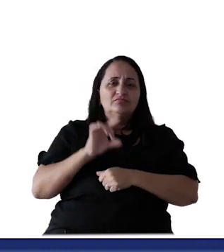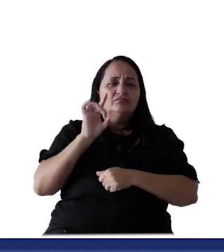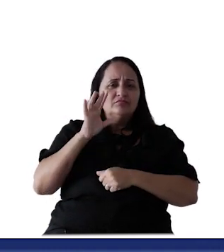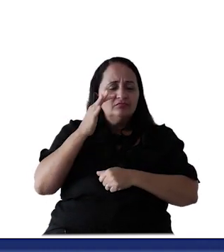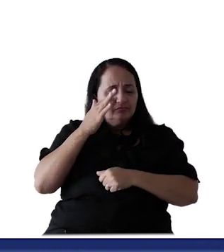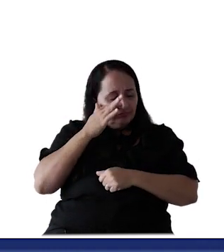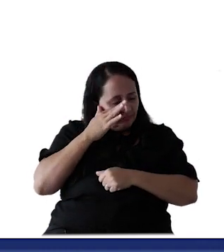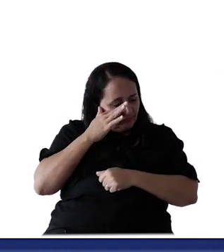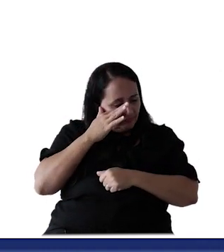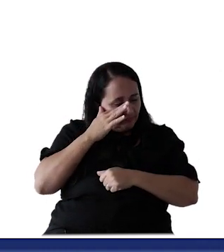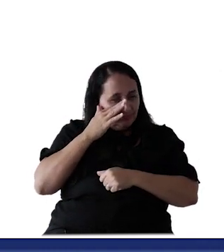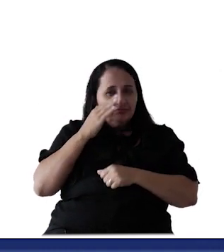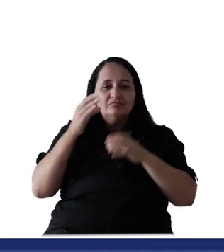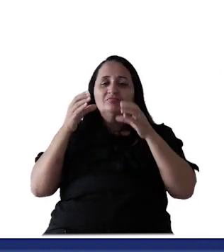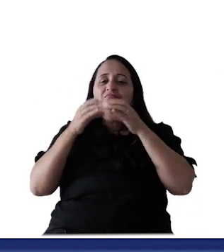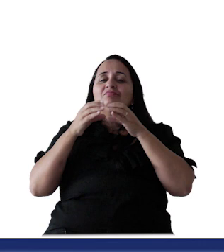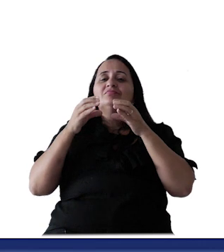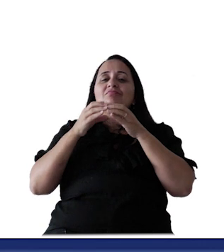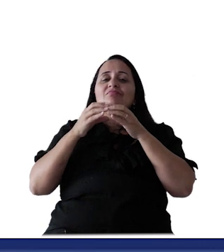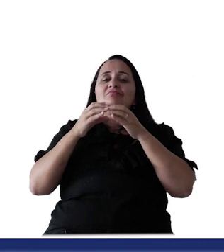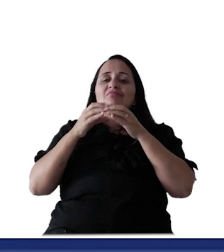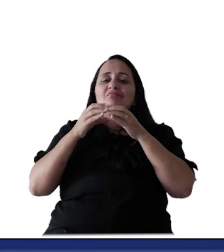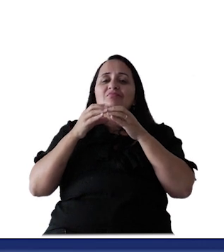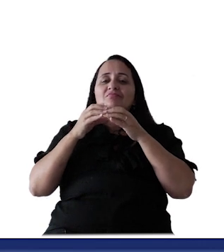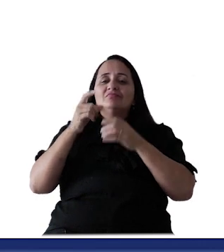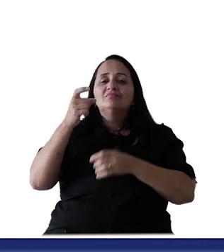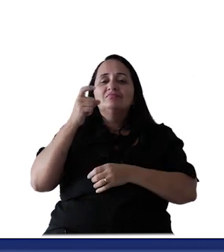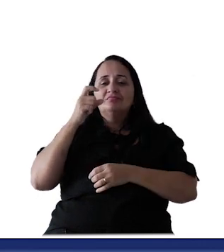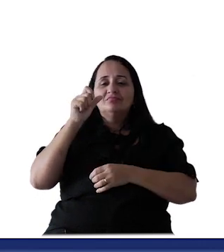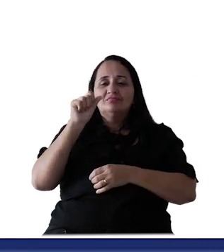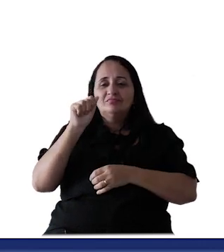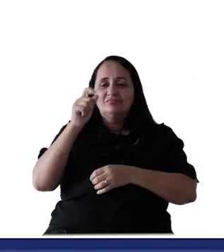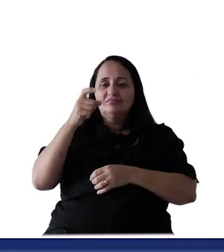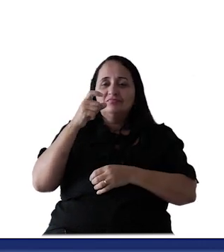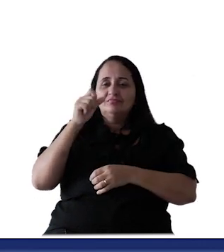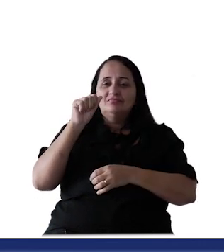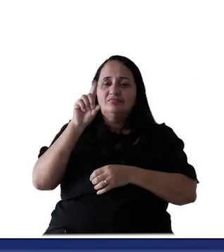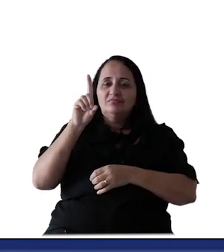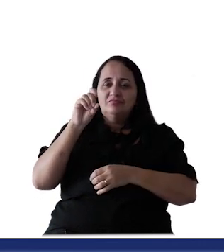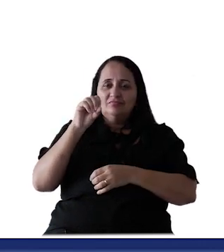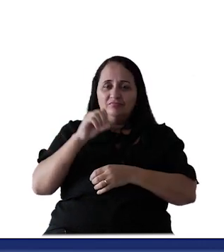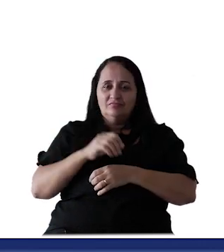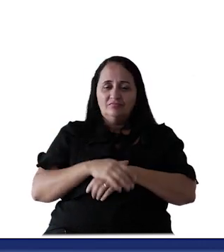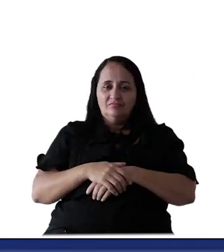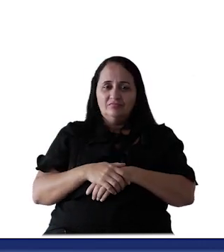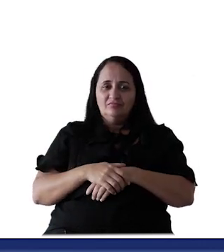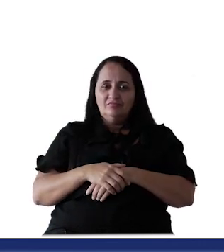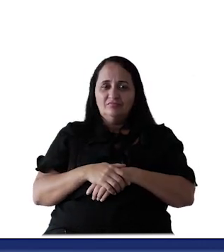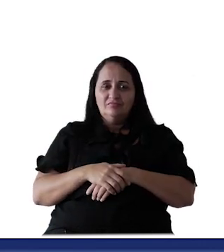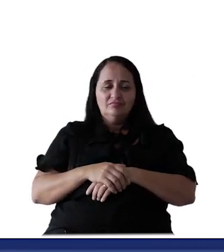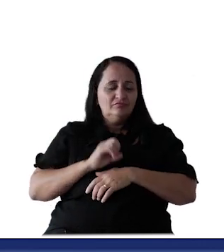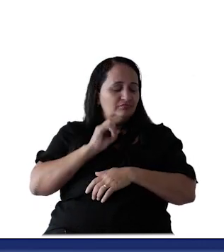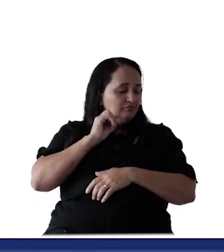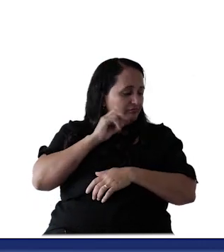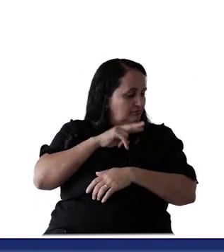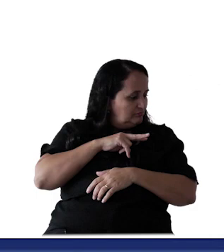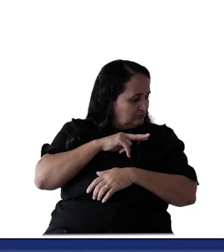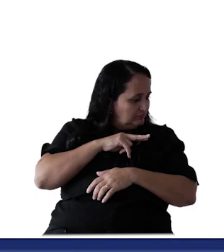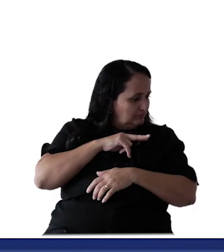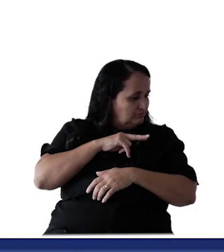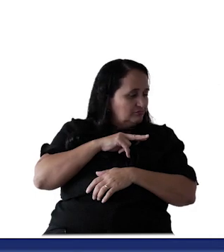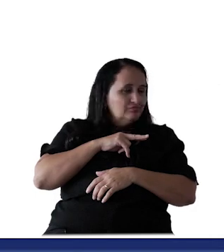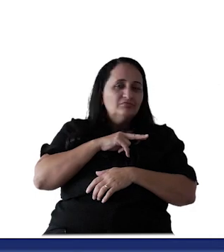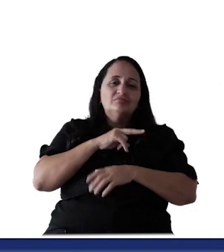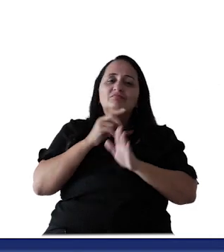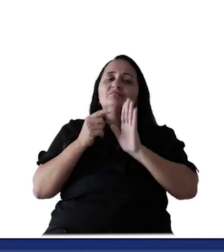do Chachado. Nós temos no segundo quadrinho uma marca gráfica, novamente um outro